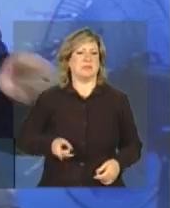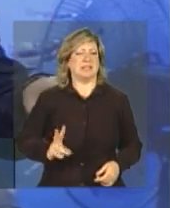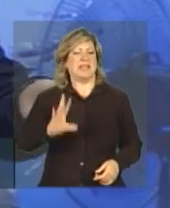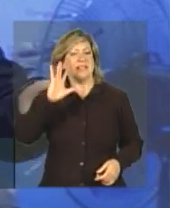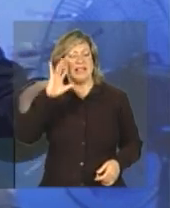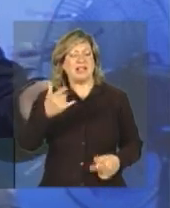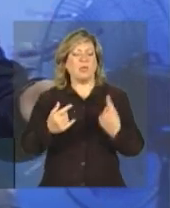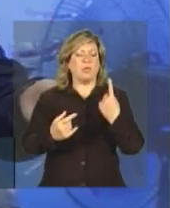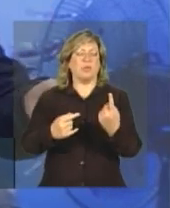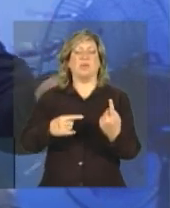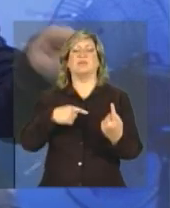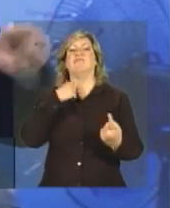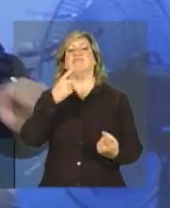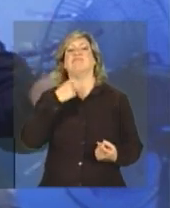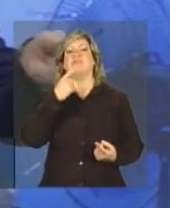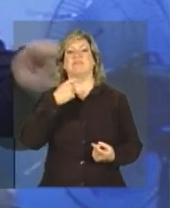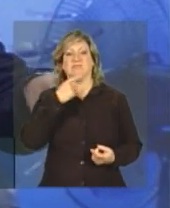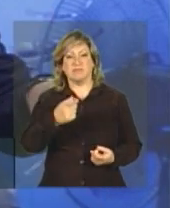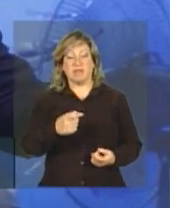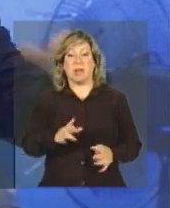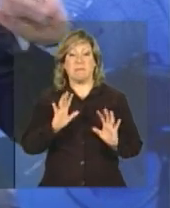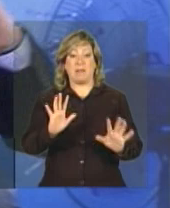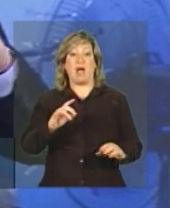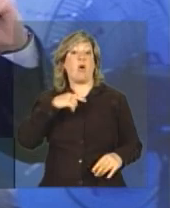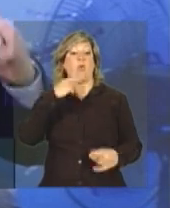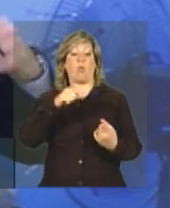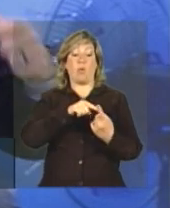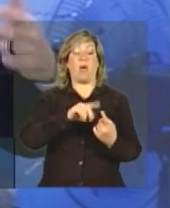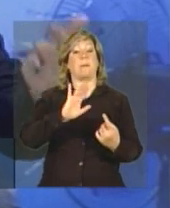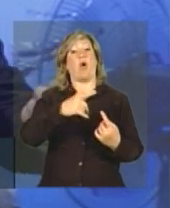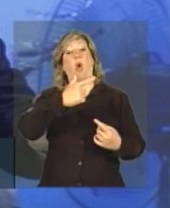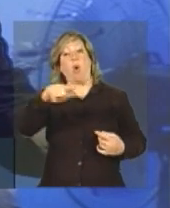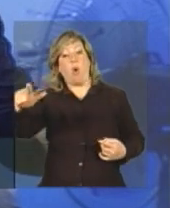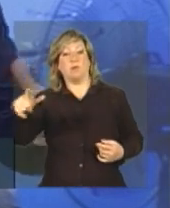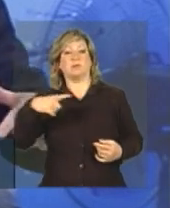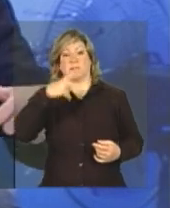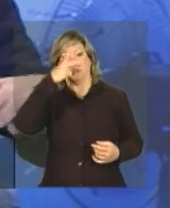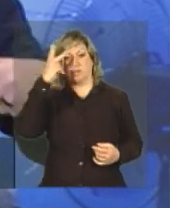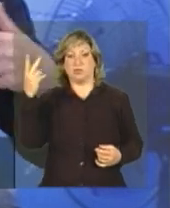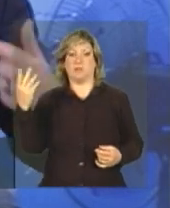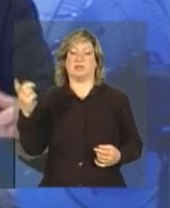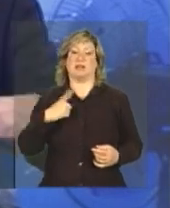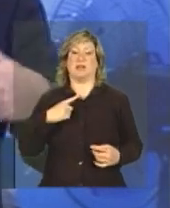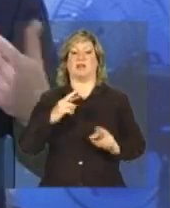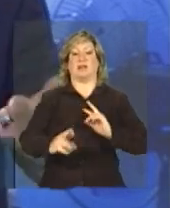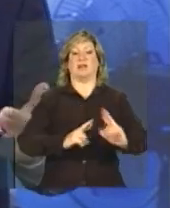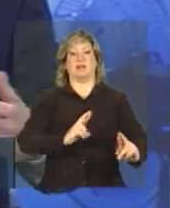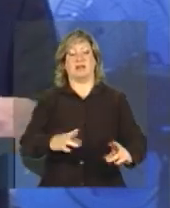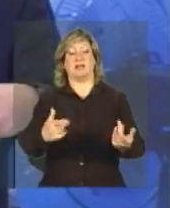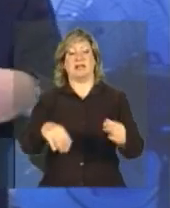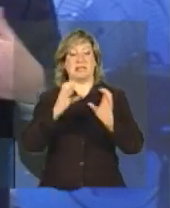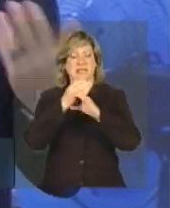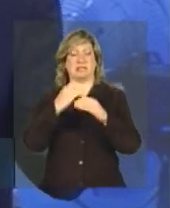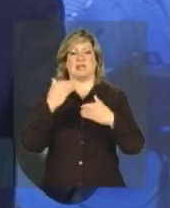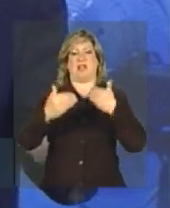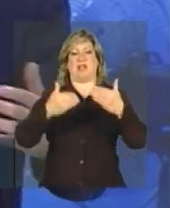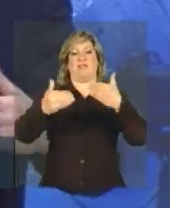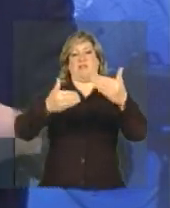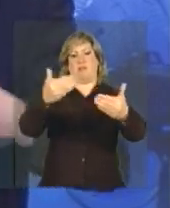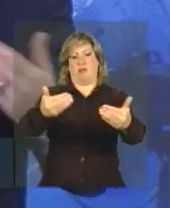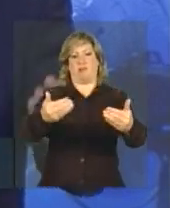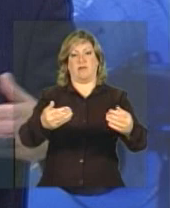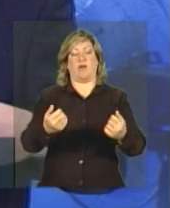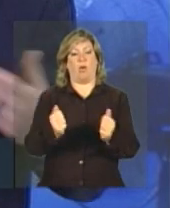questão e não conseguem. Mas, ao não conseguir, outros virão para responder. Portanto, a ciência se desenvolve